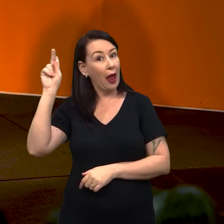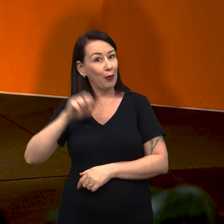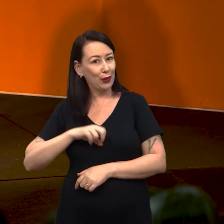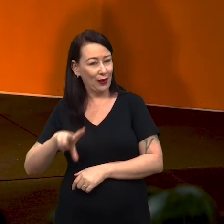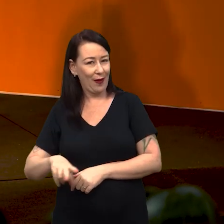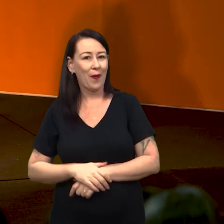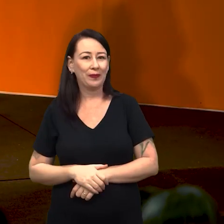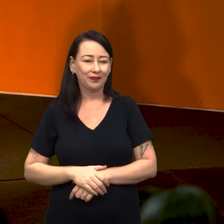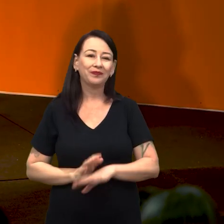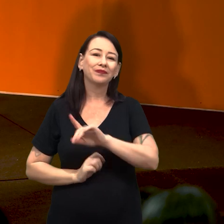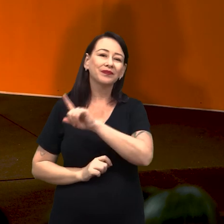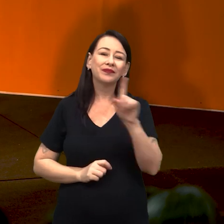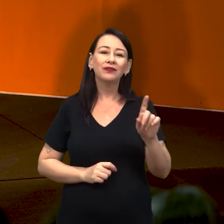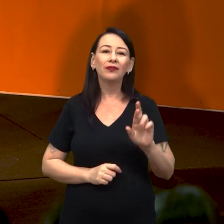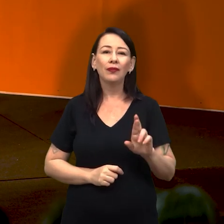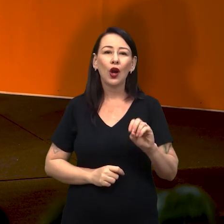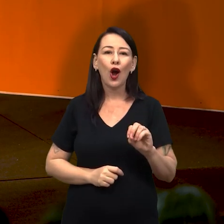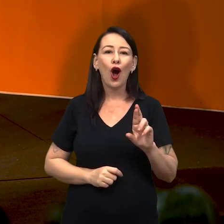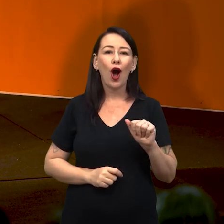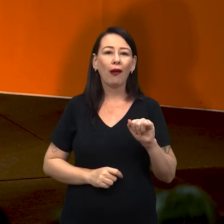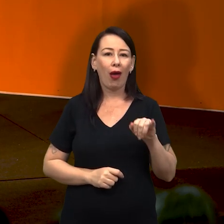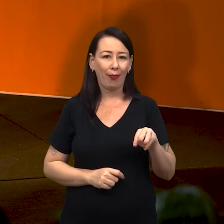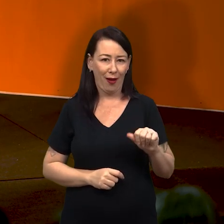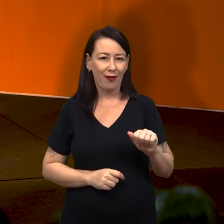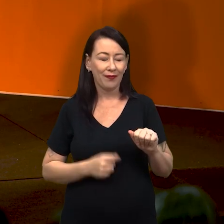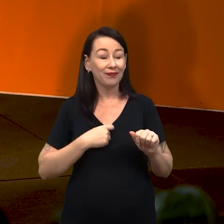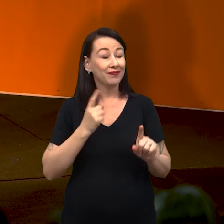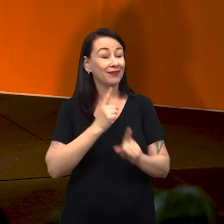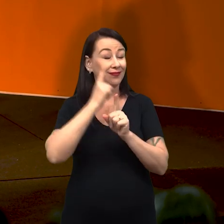também. Como é que é?